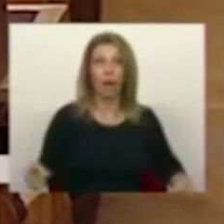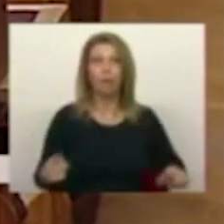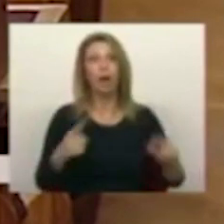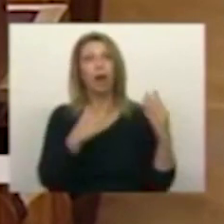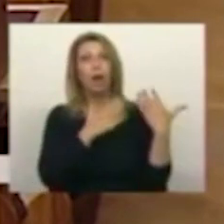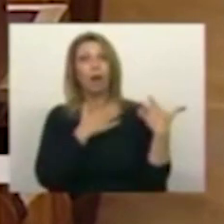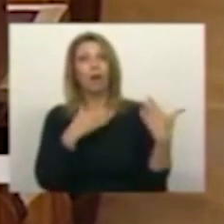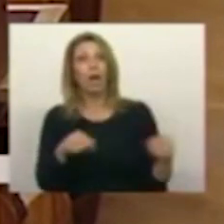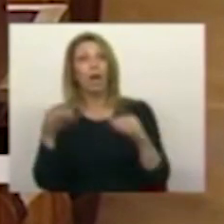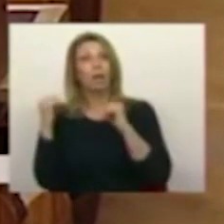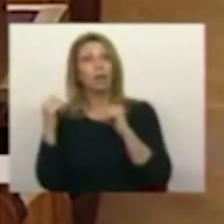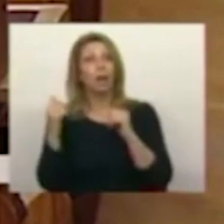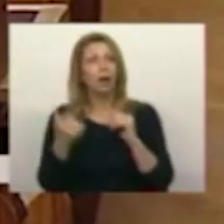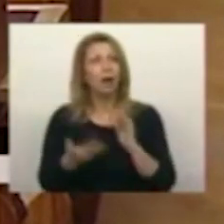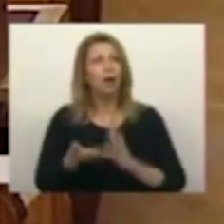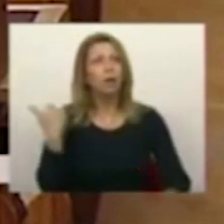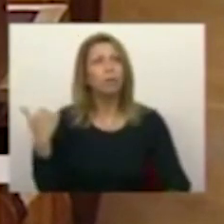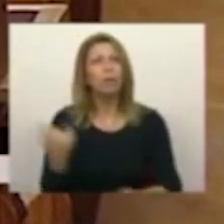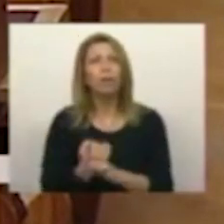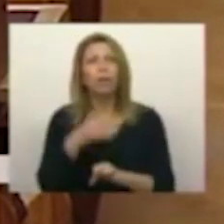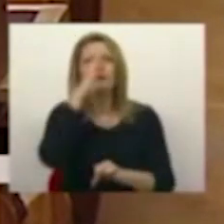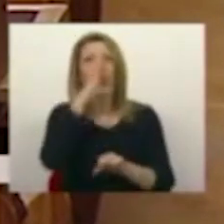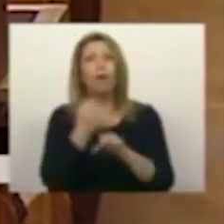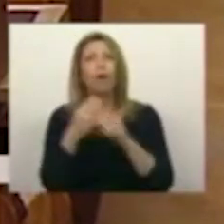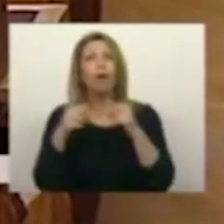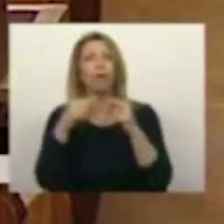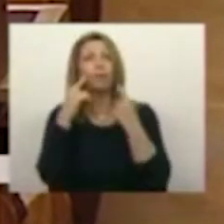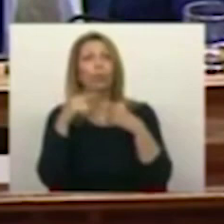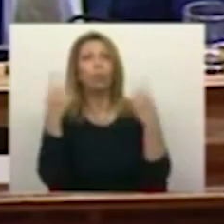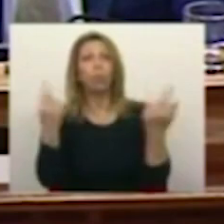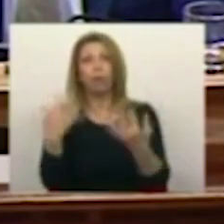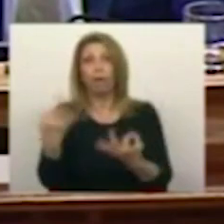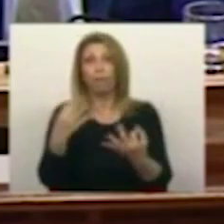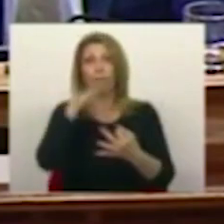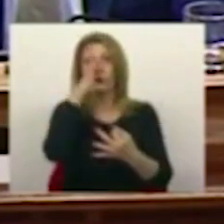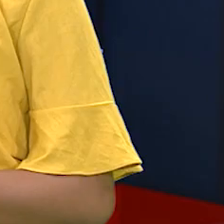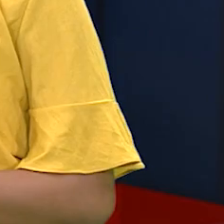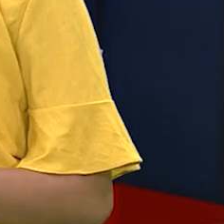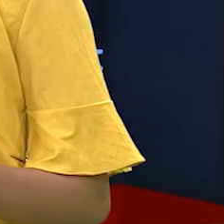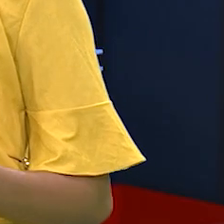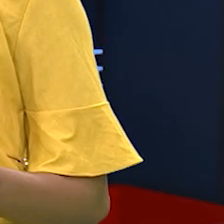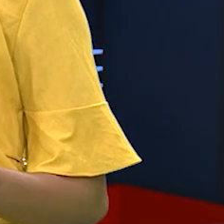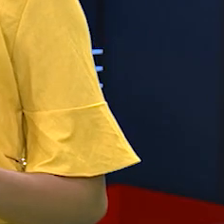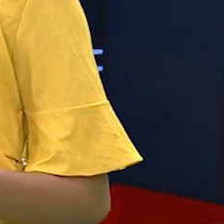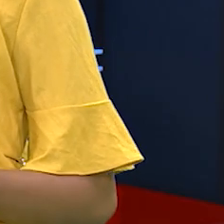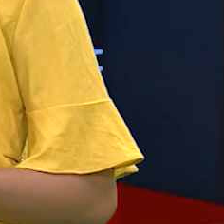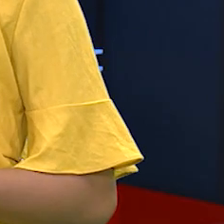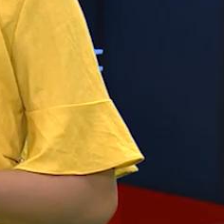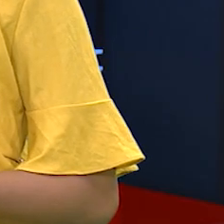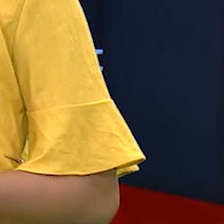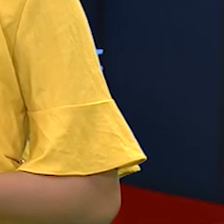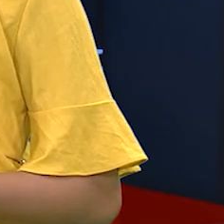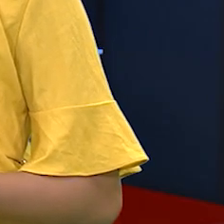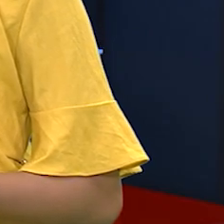o tapete ao seu Ministro das Obras Públicas, que de facto não sabe o que andou a fazer. O líder do PCP de